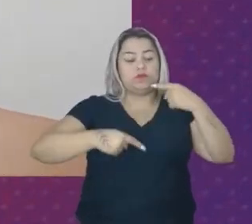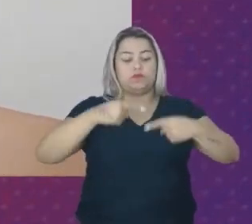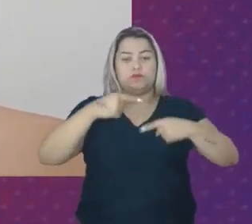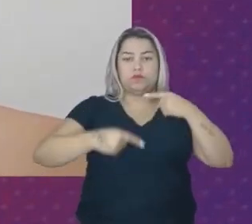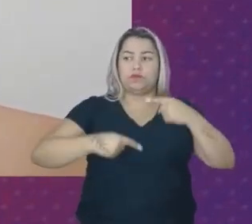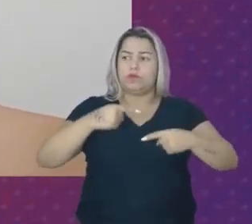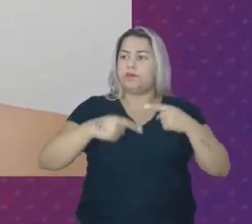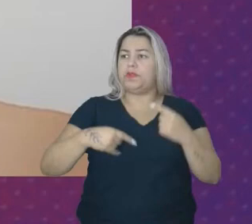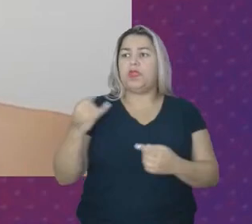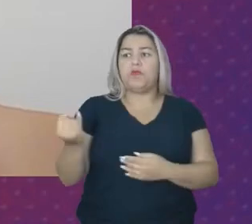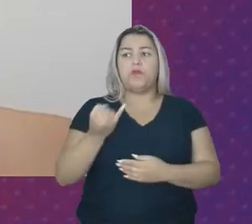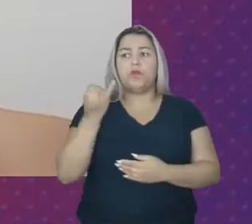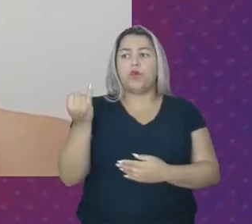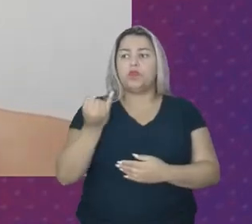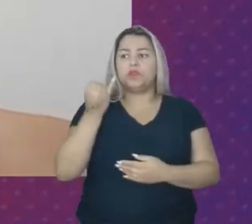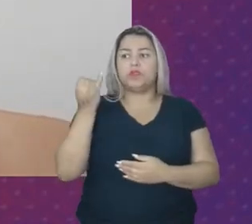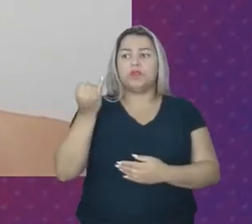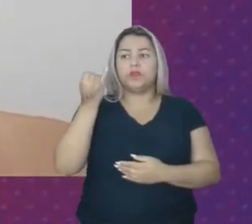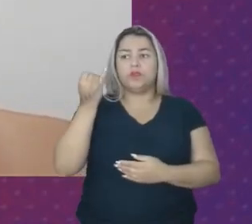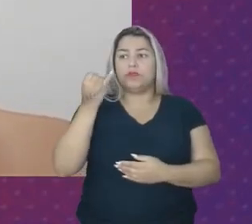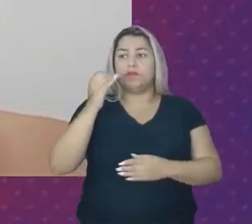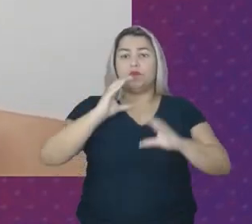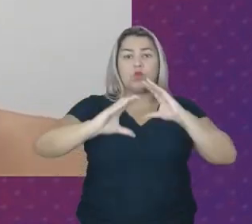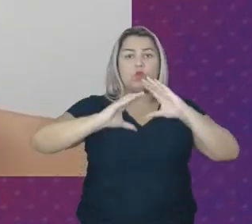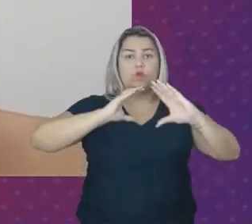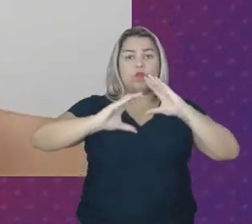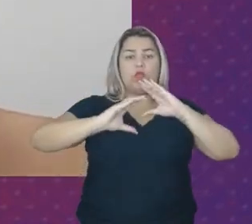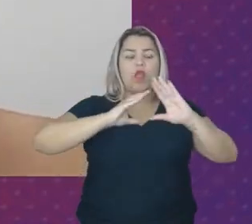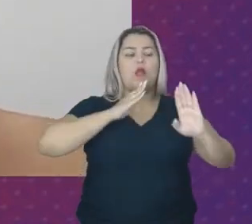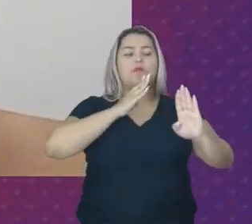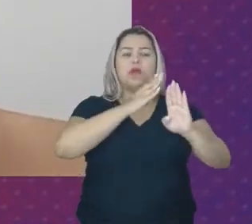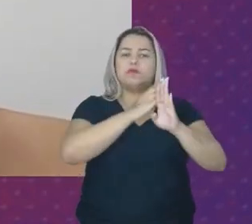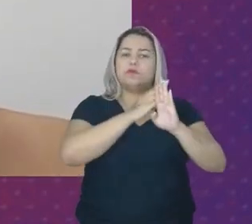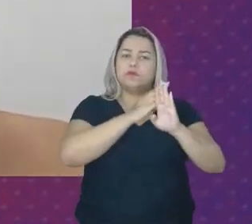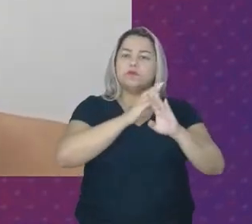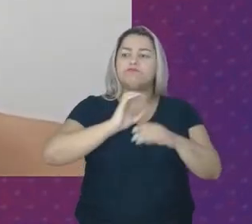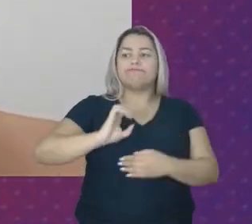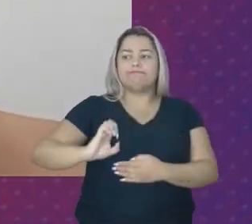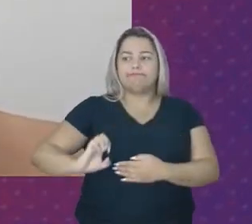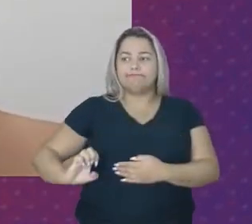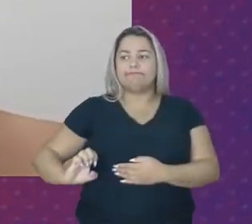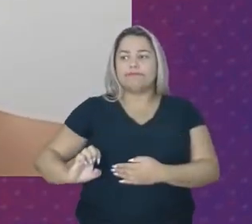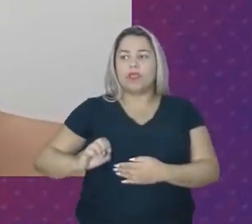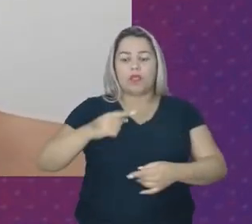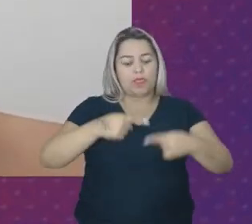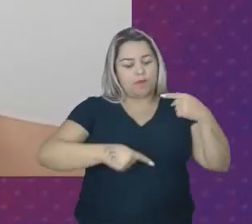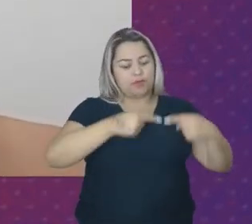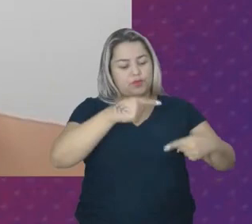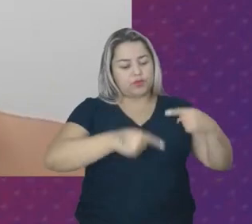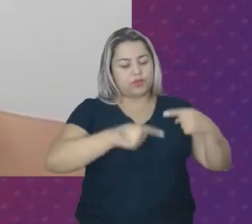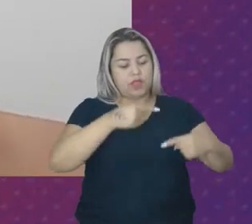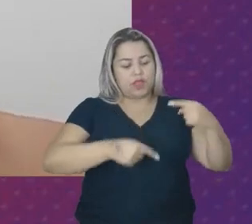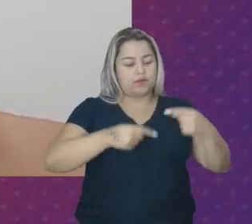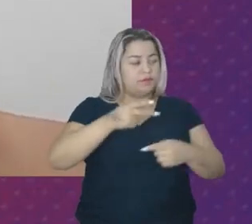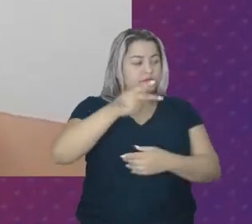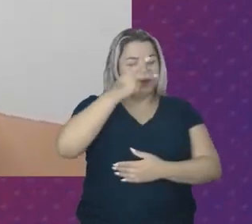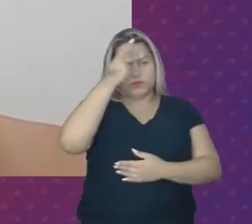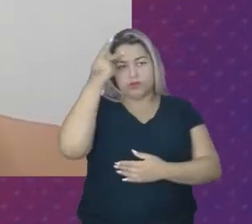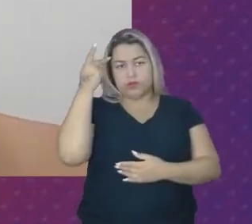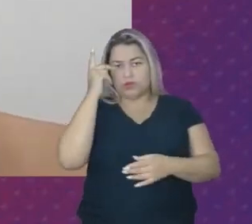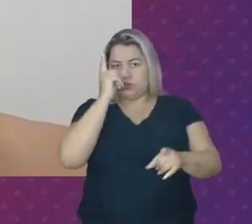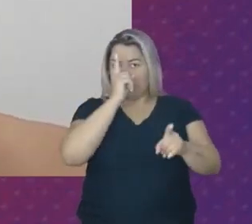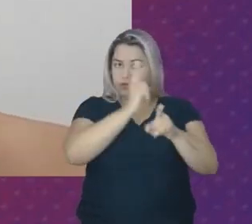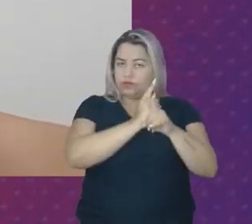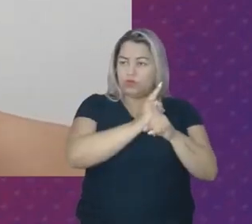é fundamental para uma comunicação, principalmente de esquerda, na política. As pessoas querem se